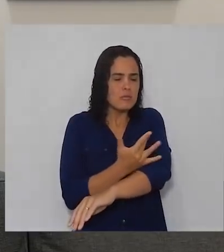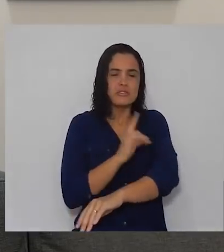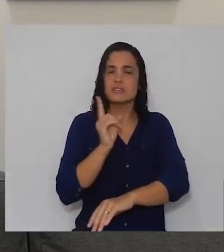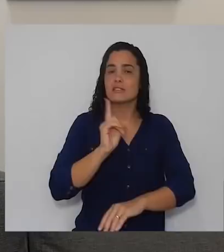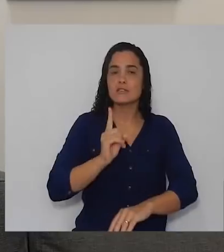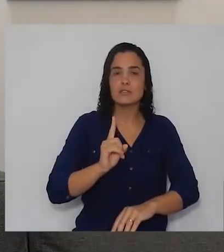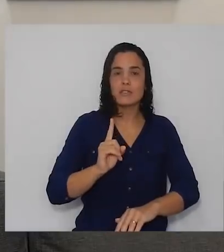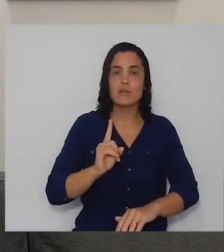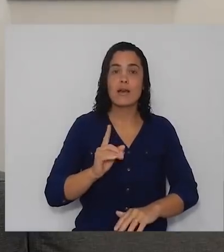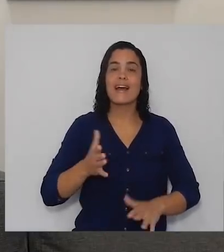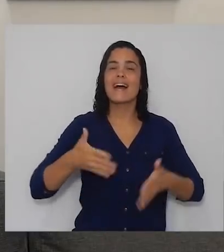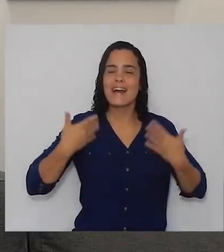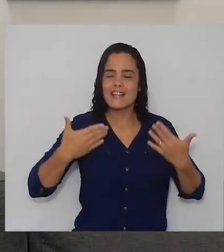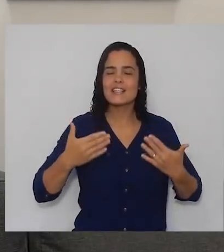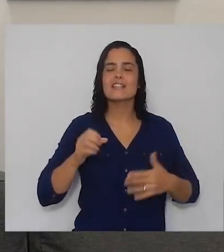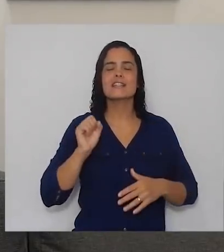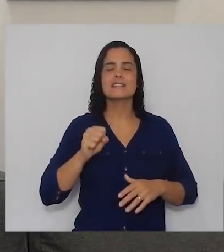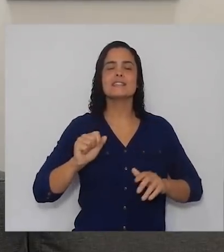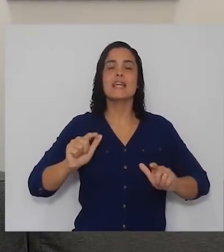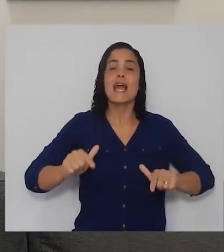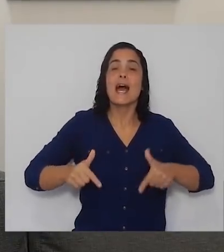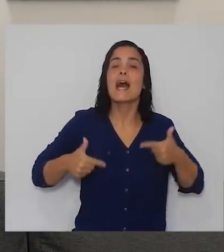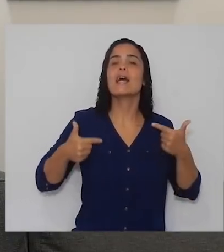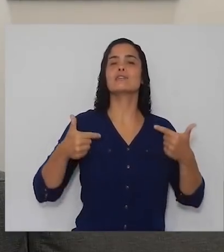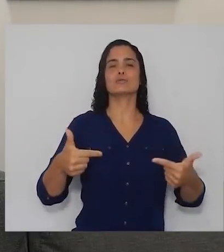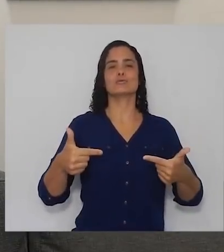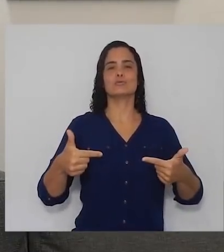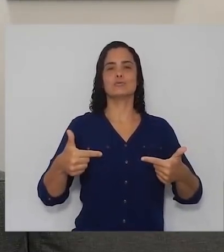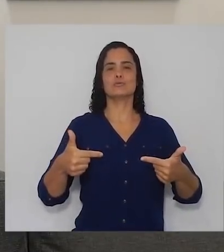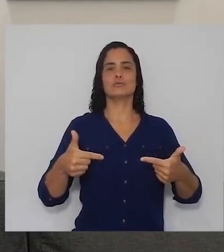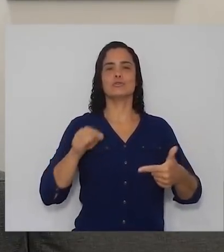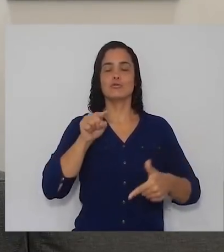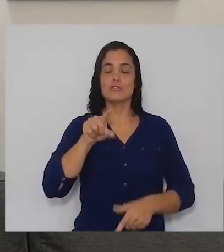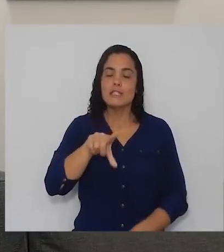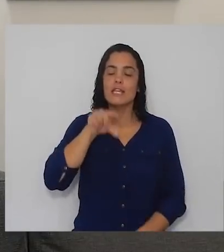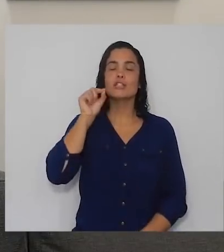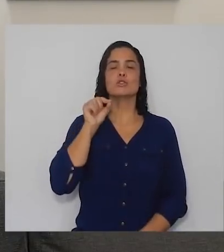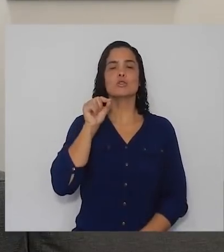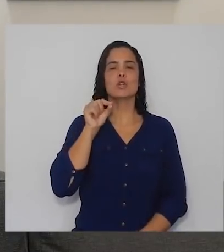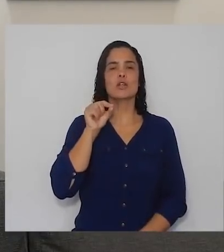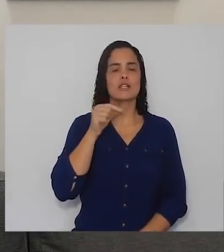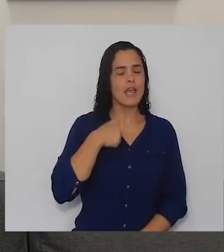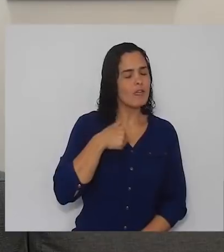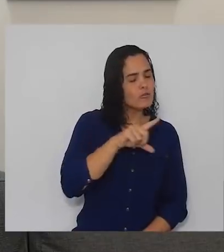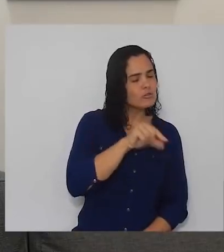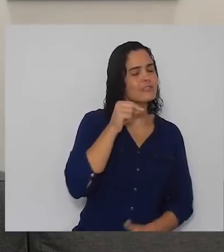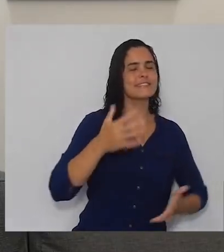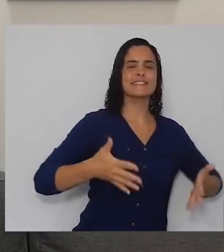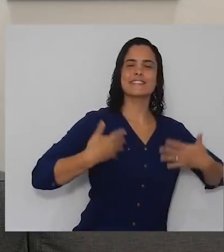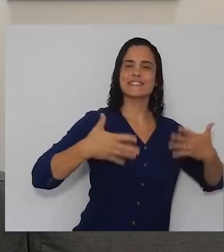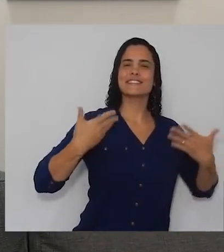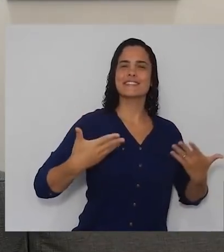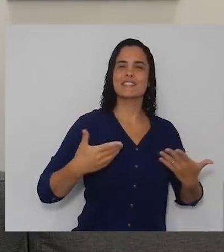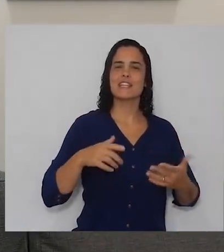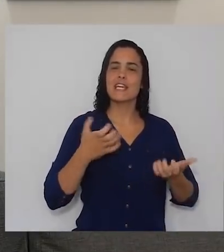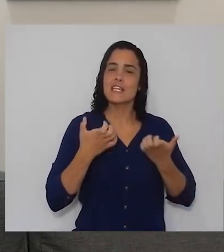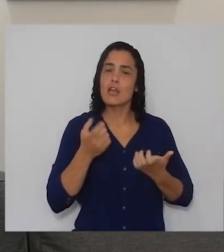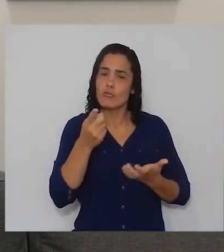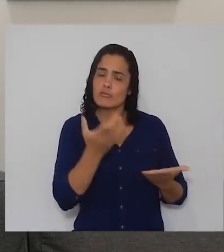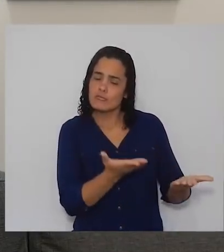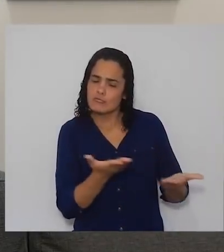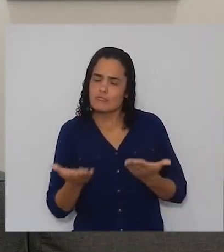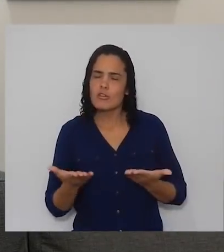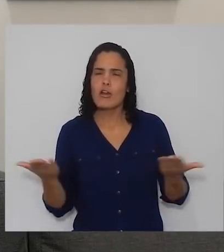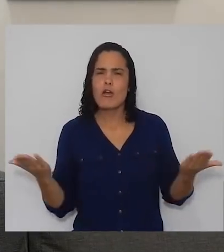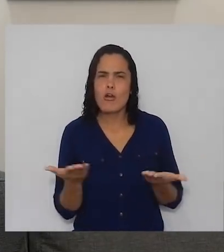emoção. Alegria é uma atitude, fruto de convicções. Nesta manhã, então, eu quero convidar você